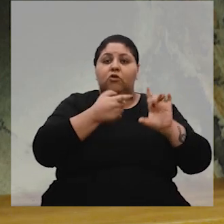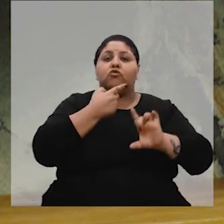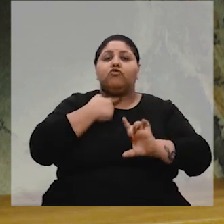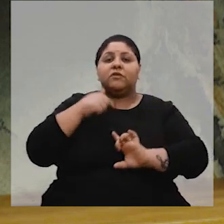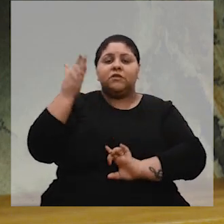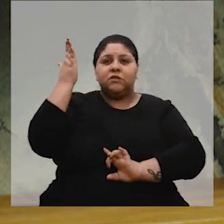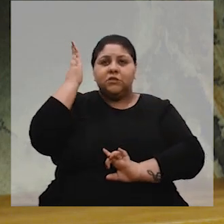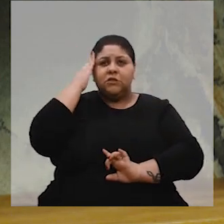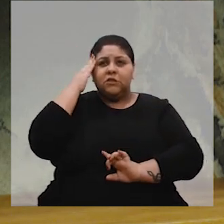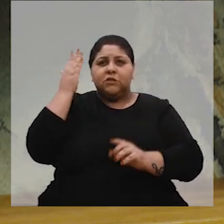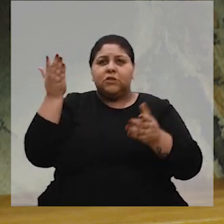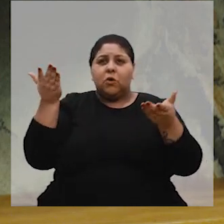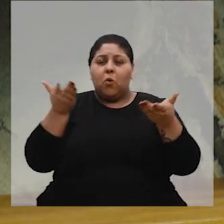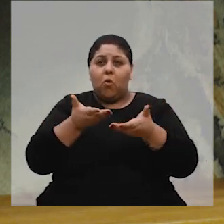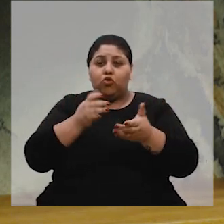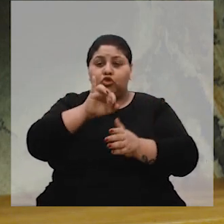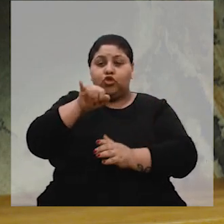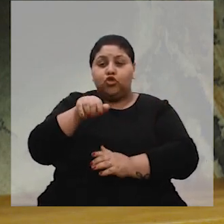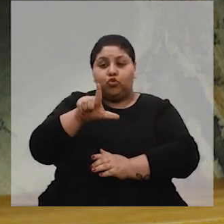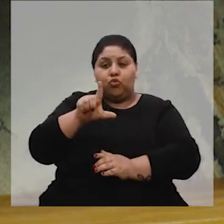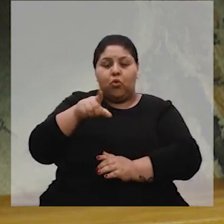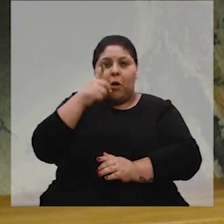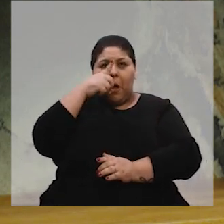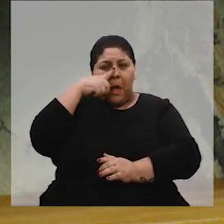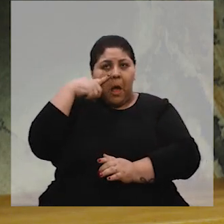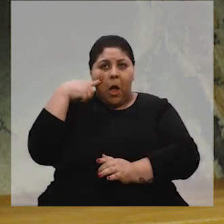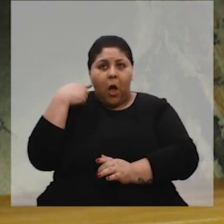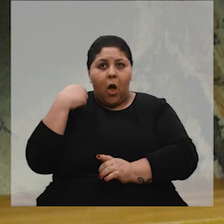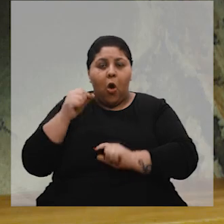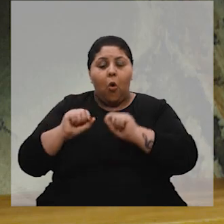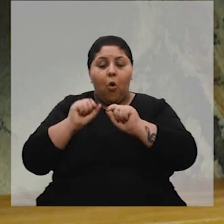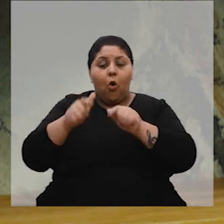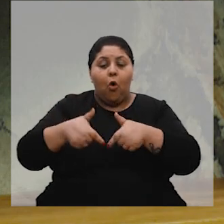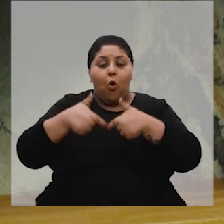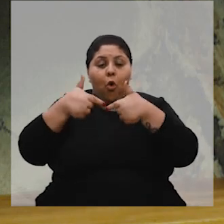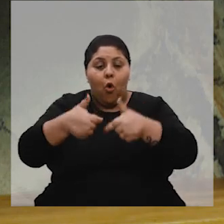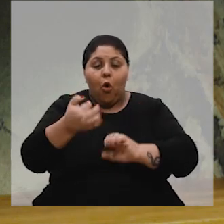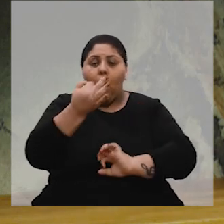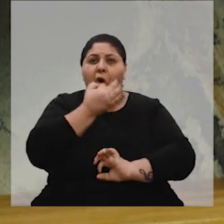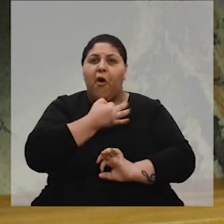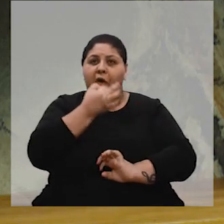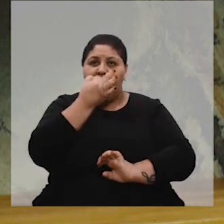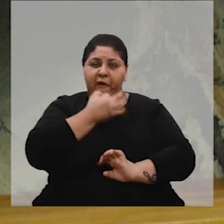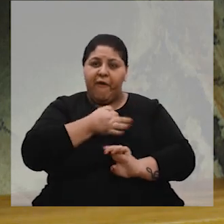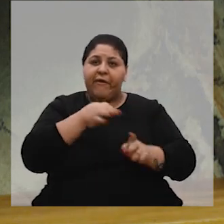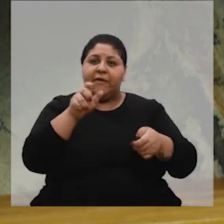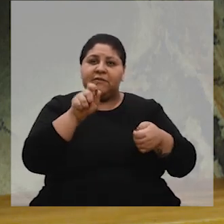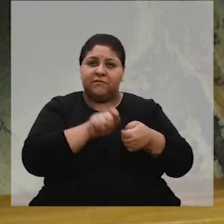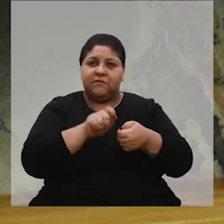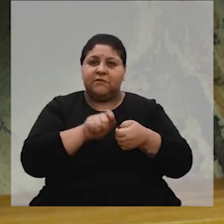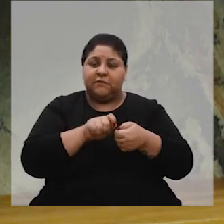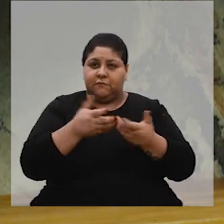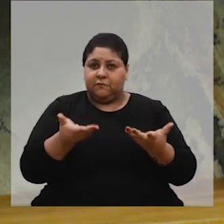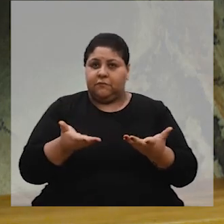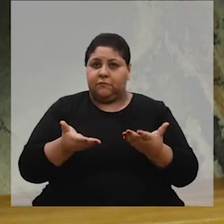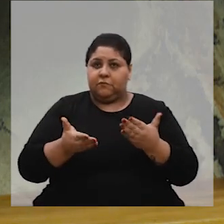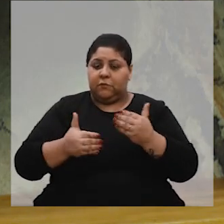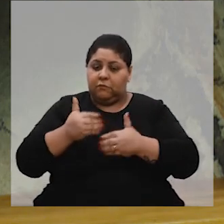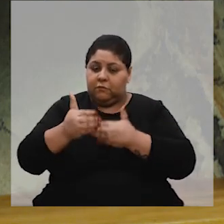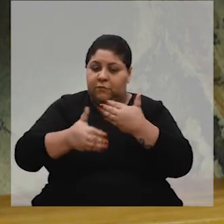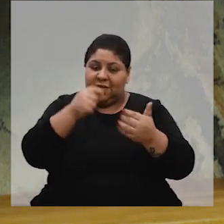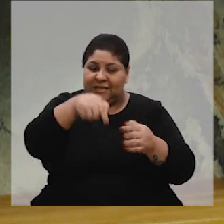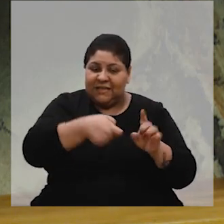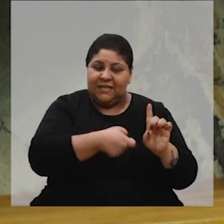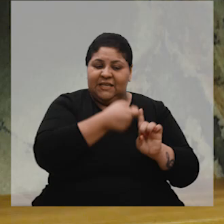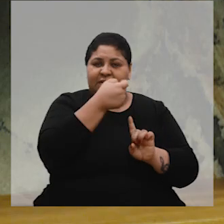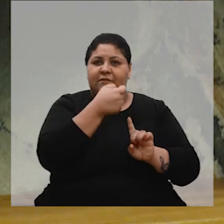gostaria de saber, a gente está no Julho Amarelo. Quais são as ações que Caxias do Sul está fazendo, vai fazer ao longo